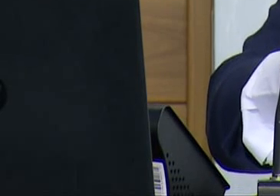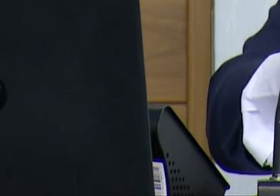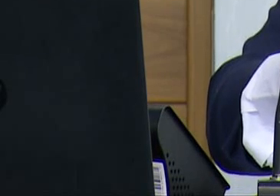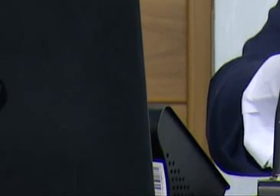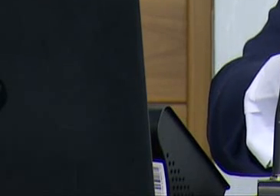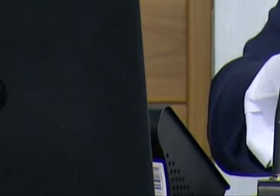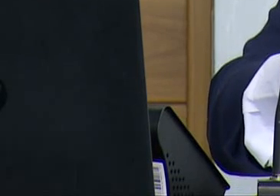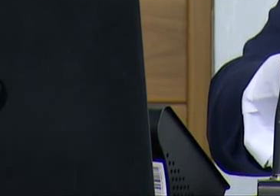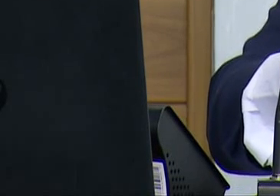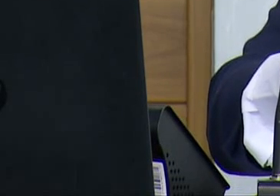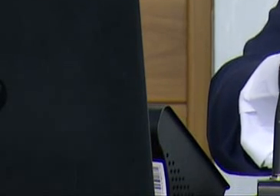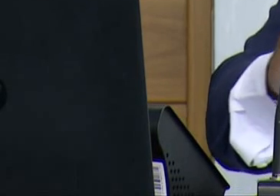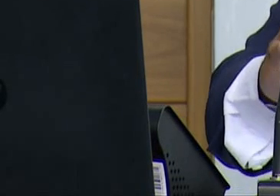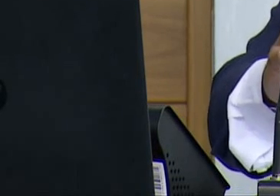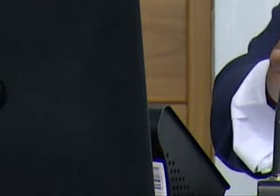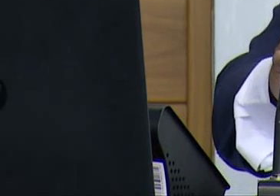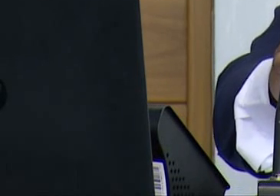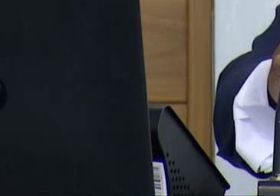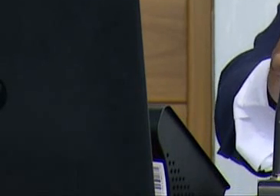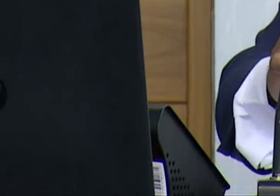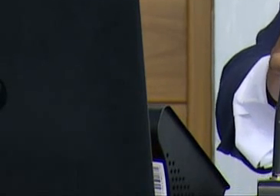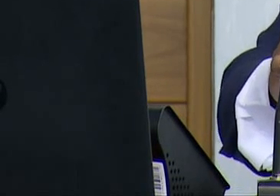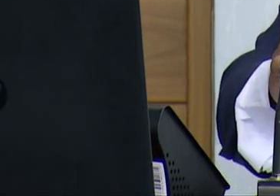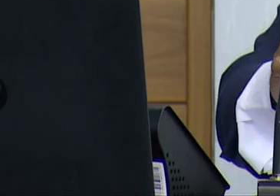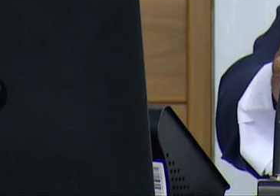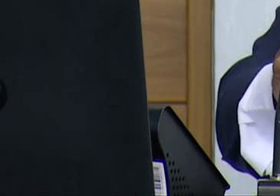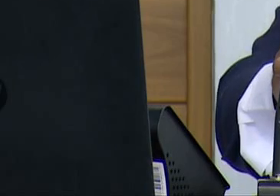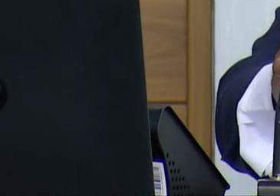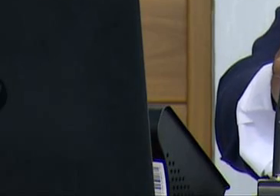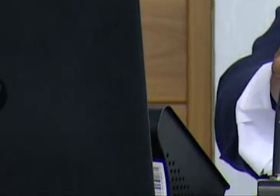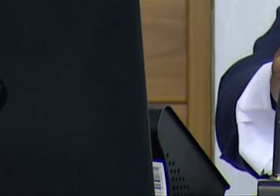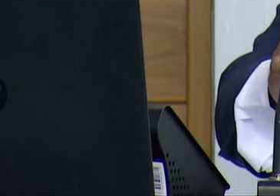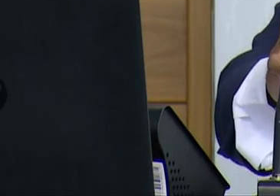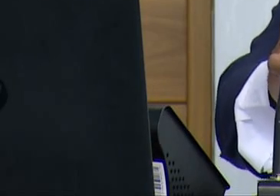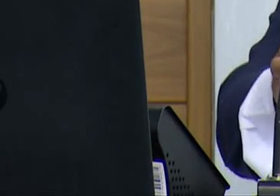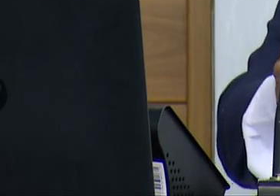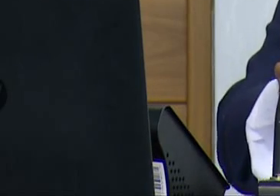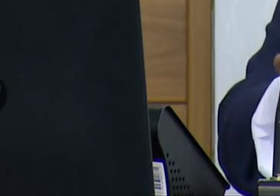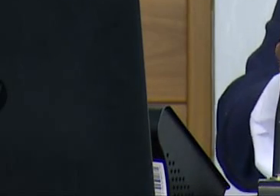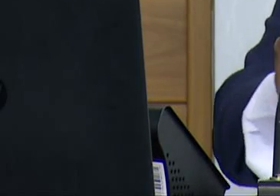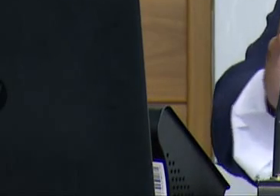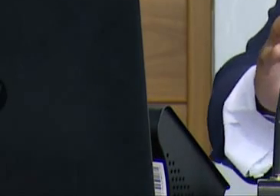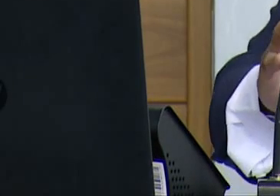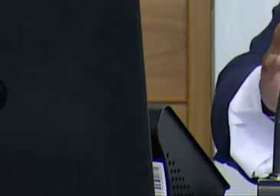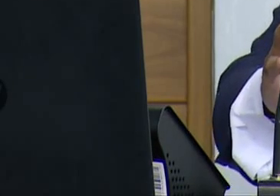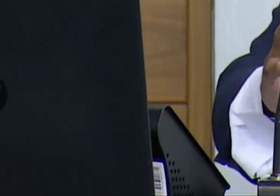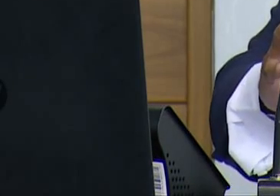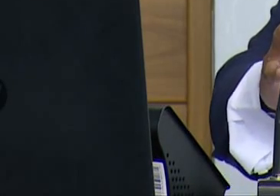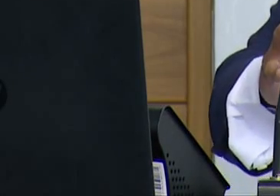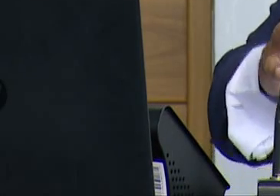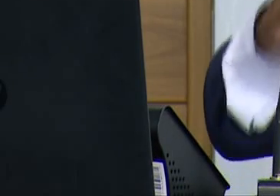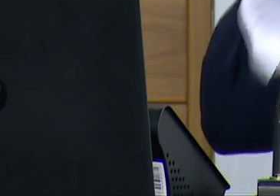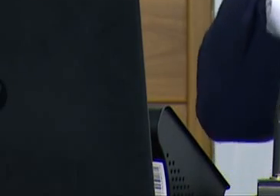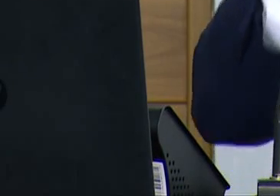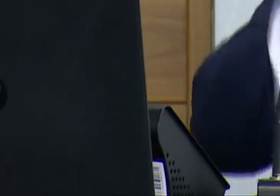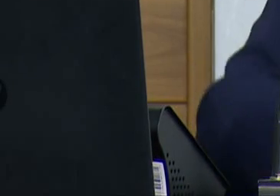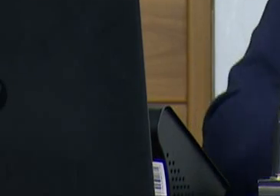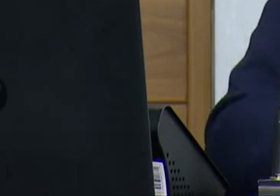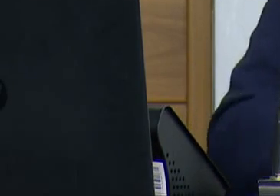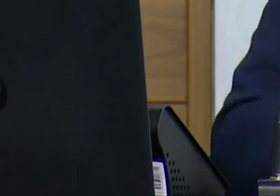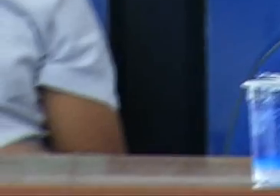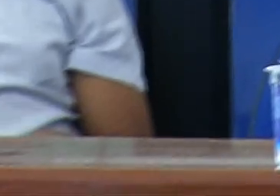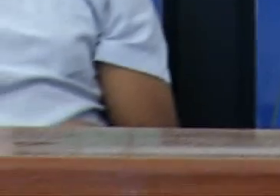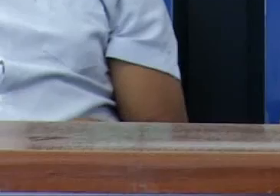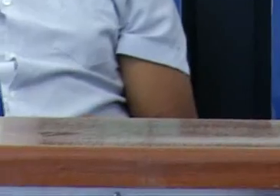de cumprimentar o Luiz Gonzaga dos Santos, o presidente da Câmara de Cesário Lange, obrigado pela presença,